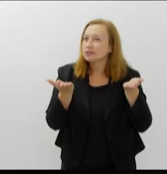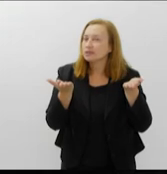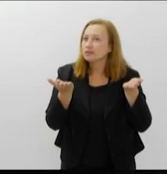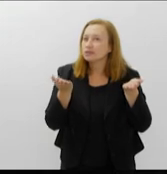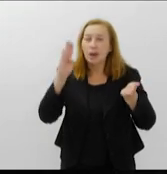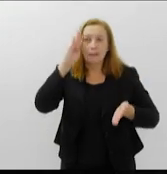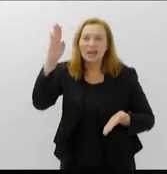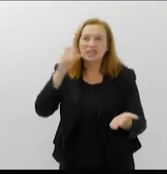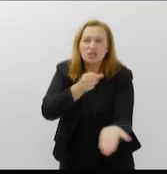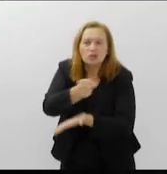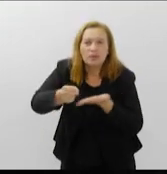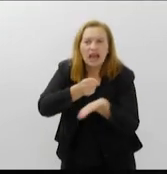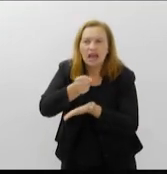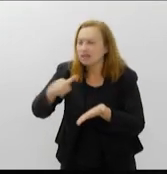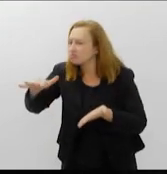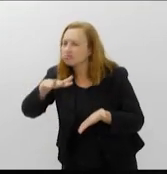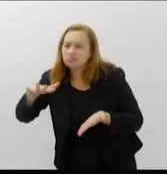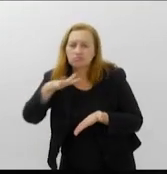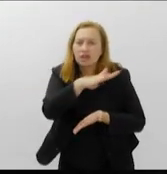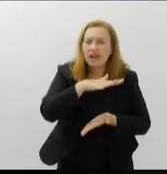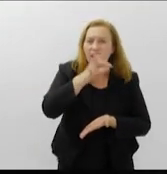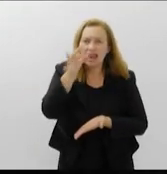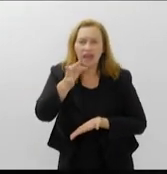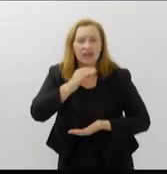fundamentada sob áreas de legalidade.